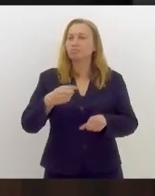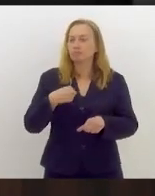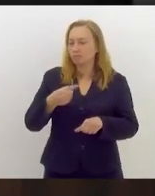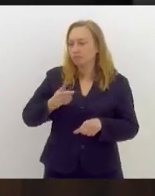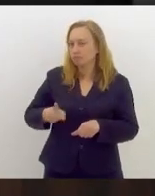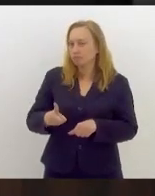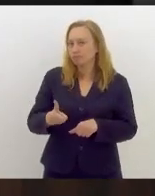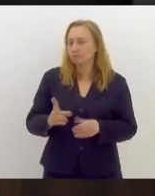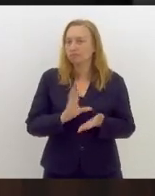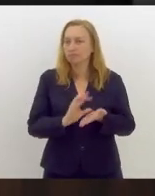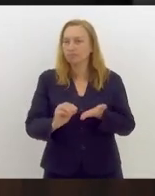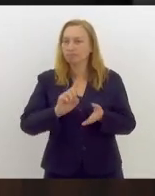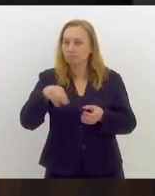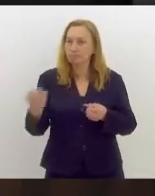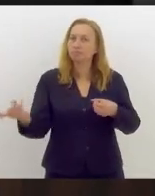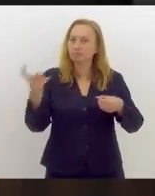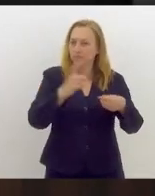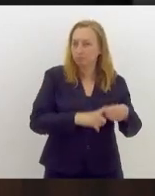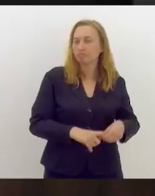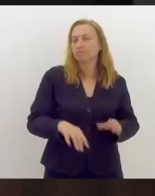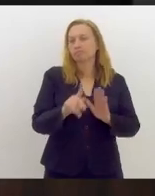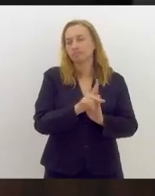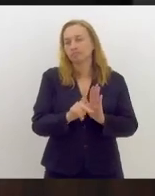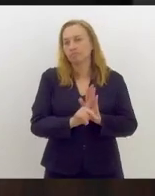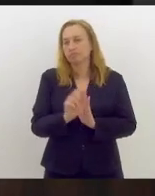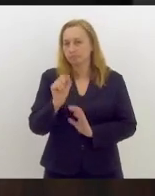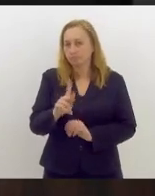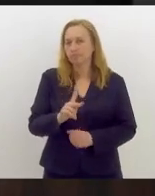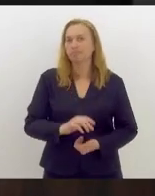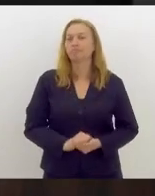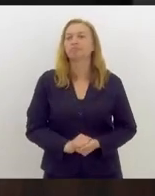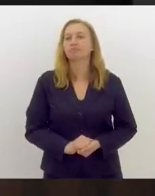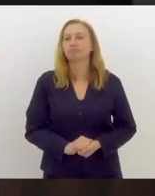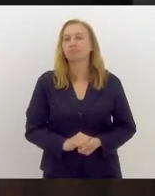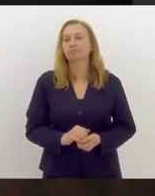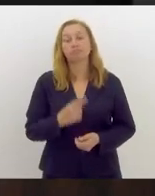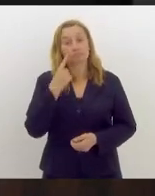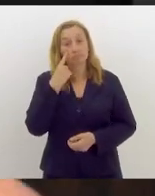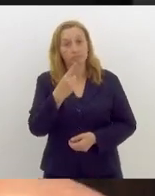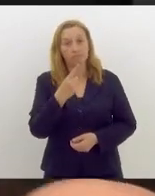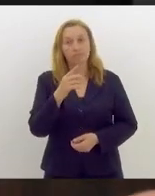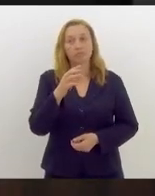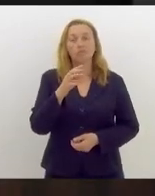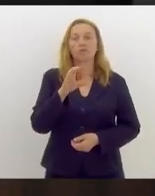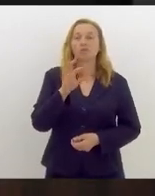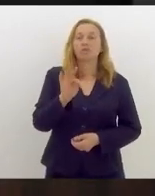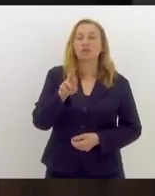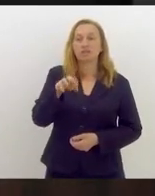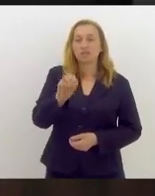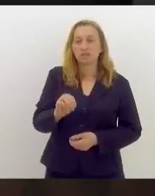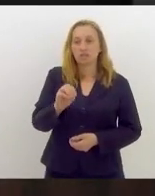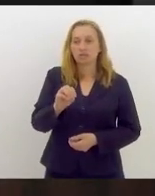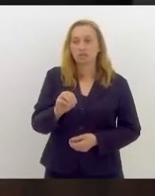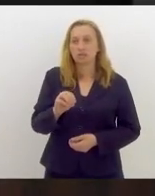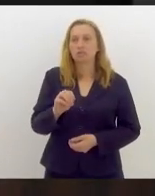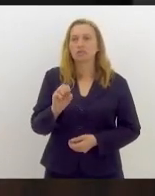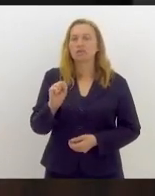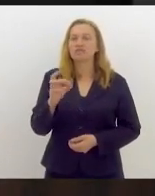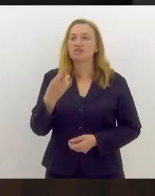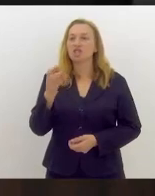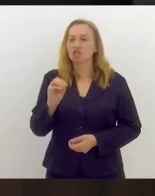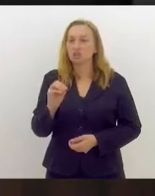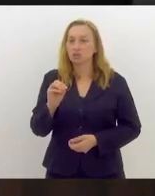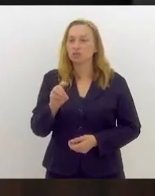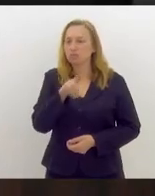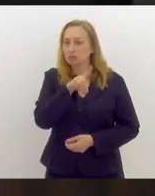pauta e a gente retoma o projeto tá bom procura lá o Francisco o Severino e